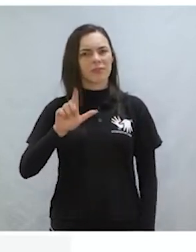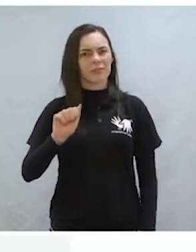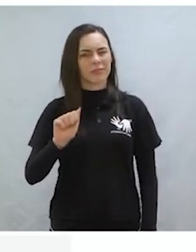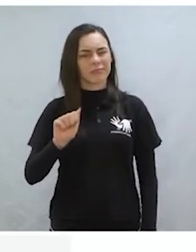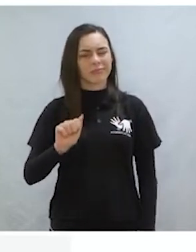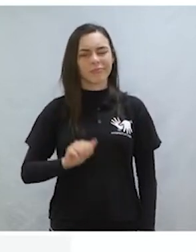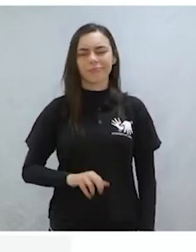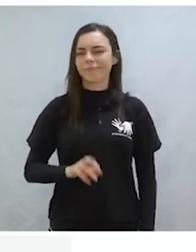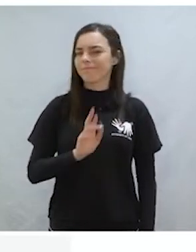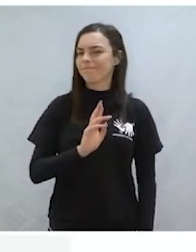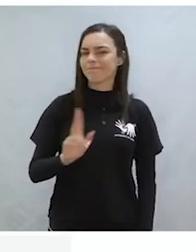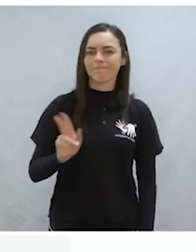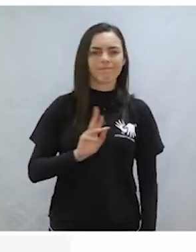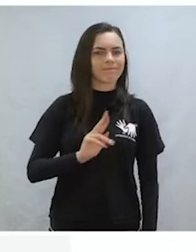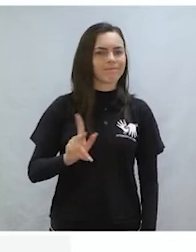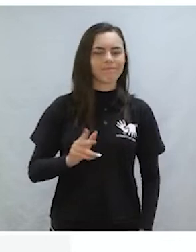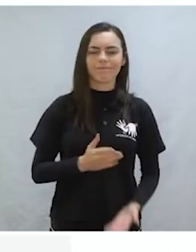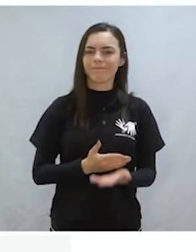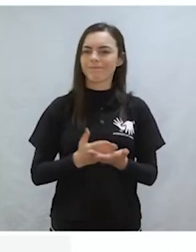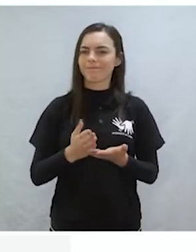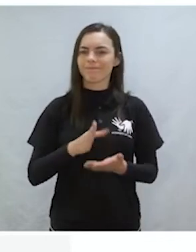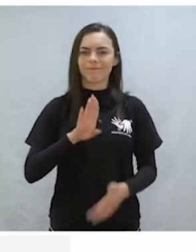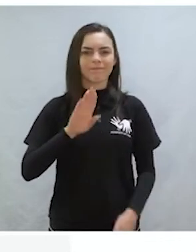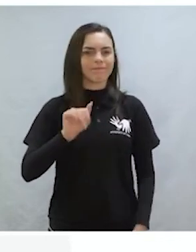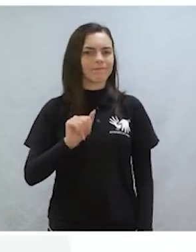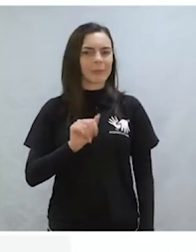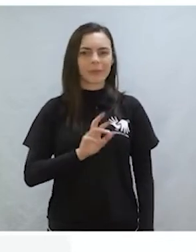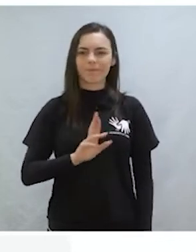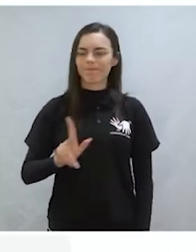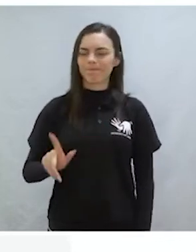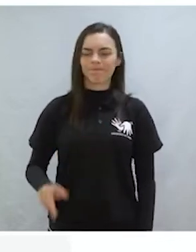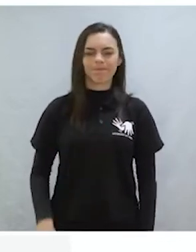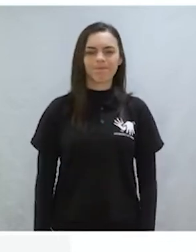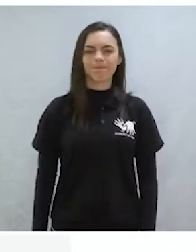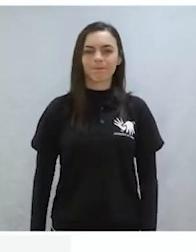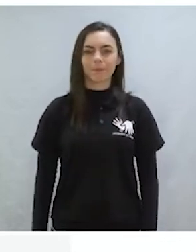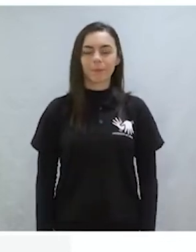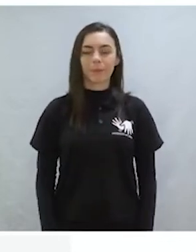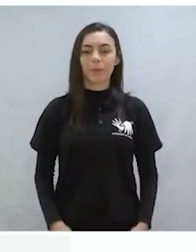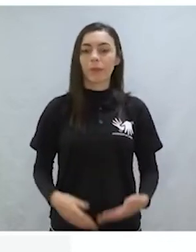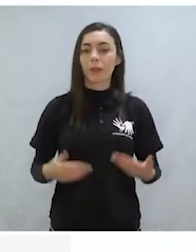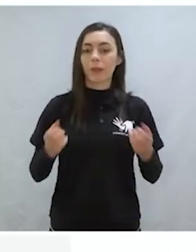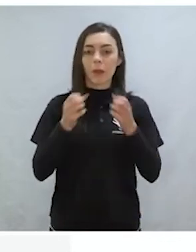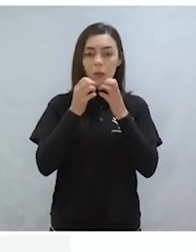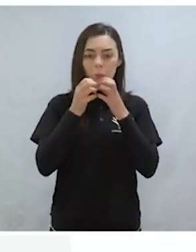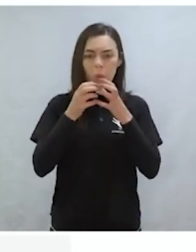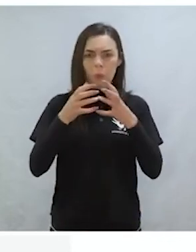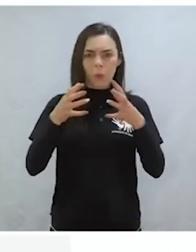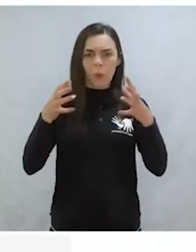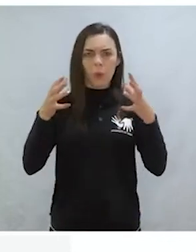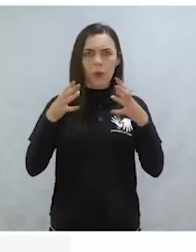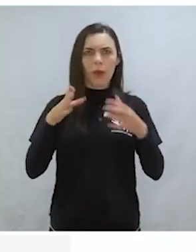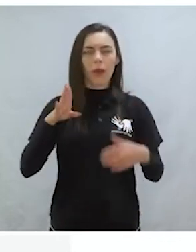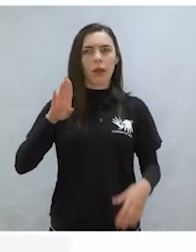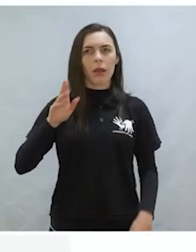Estrela não começa com ba. E a próxima aqui,